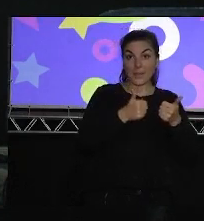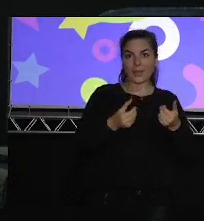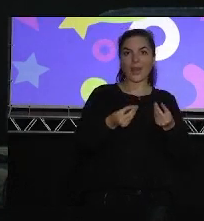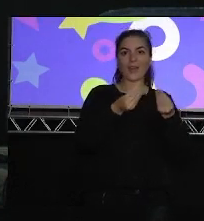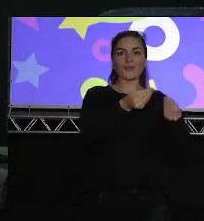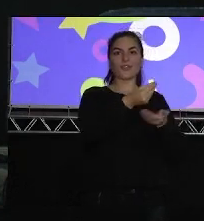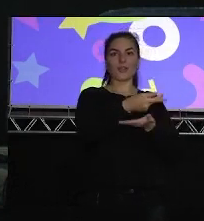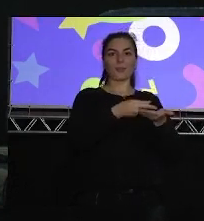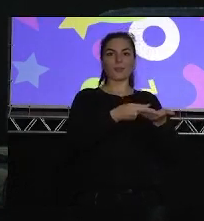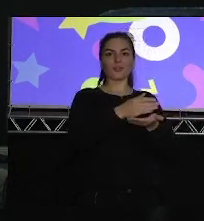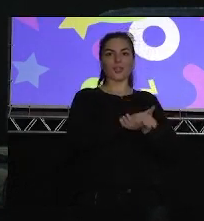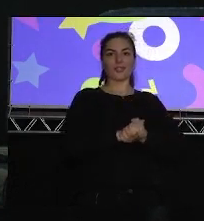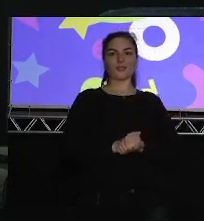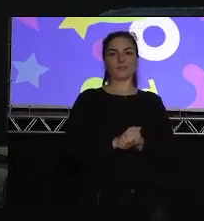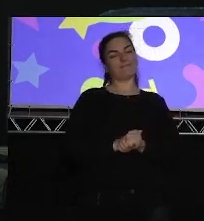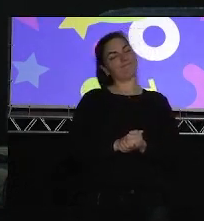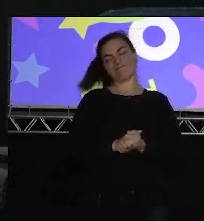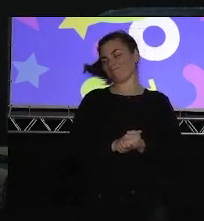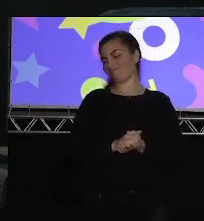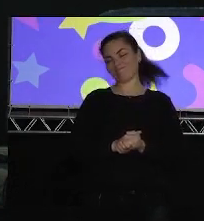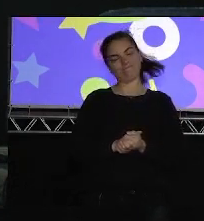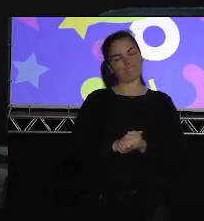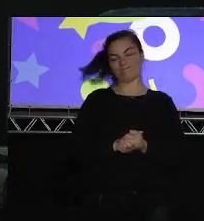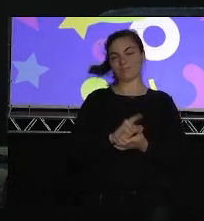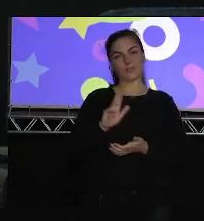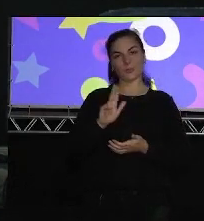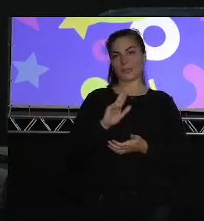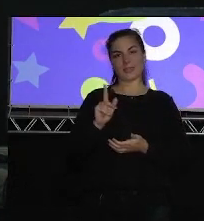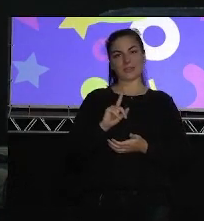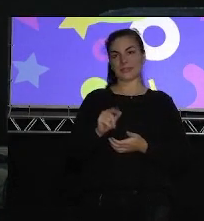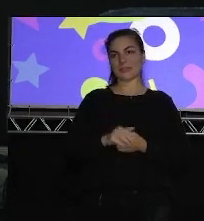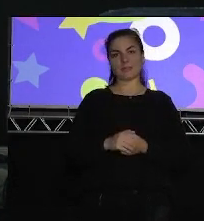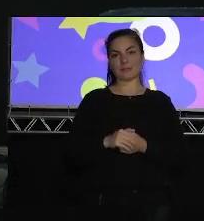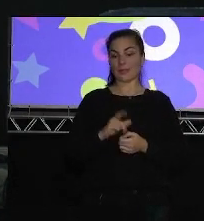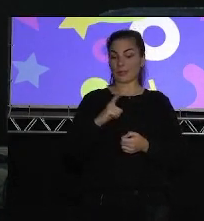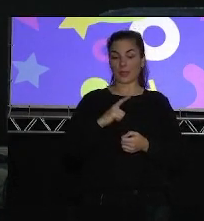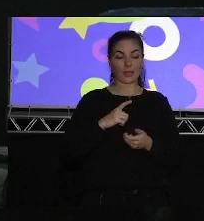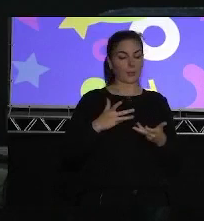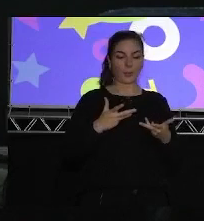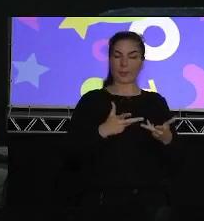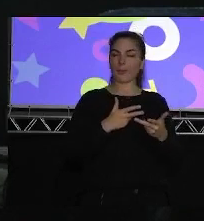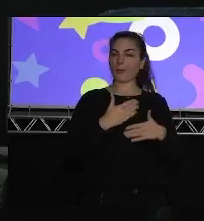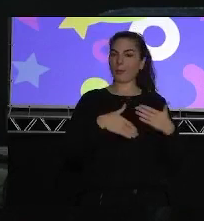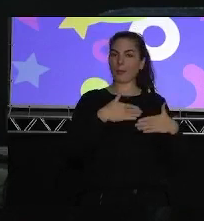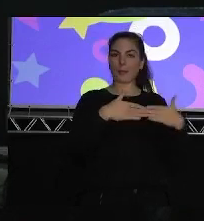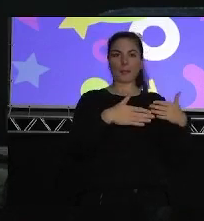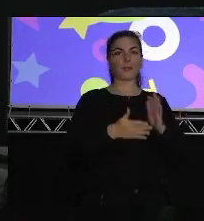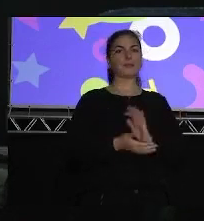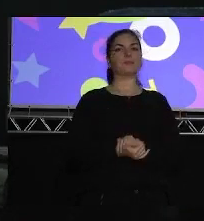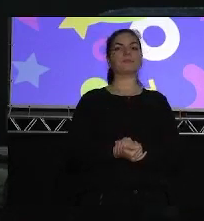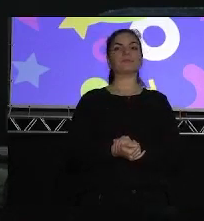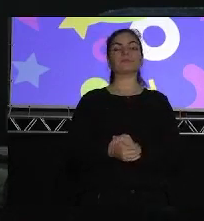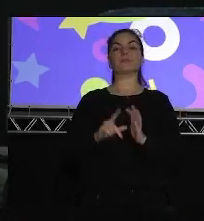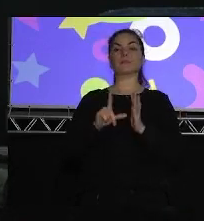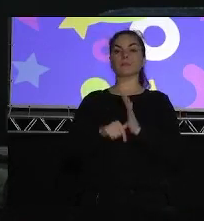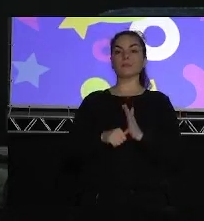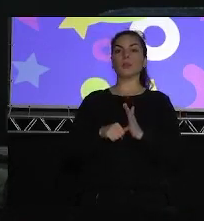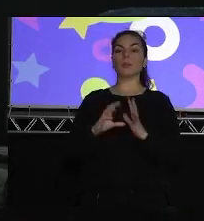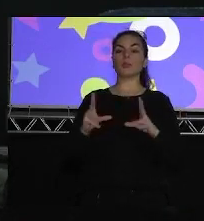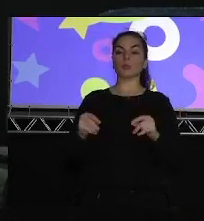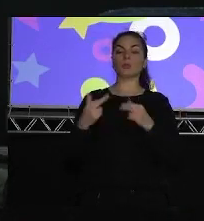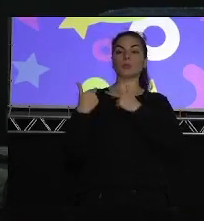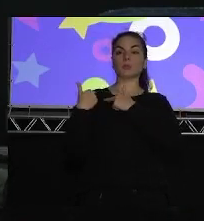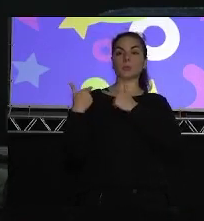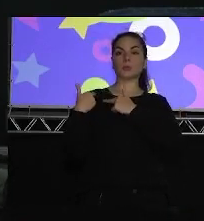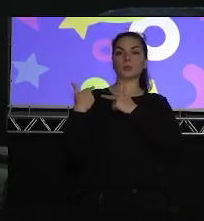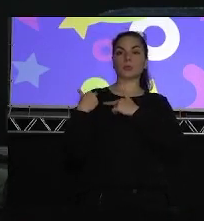você tocar. Não é assim que funciona, tem que trocar o pneu com o carro andando, né? Depois comprometer os responsáveis